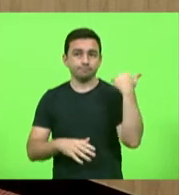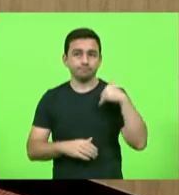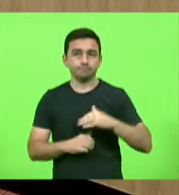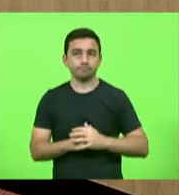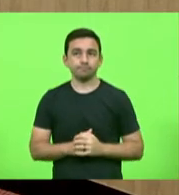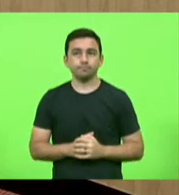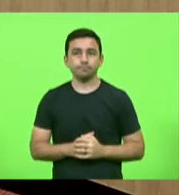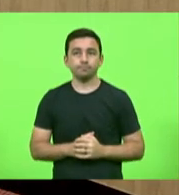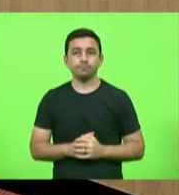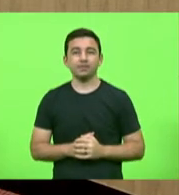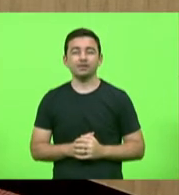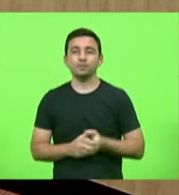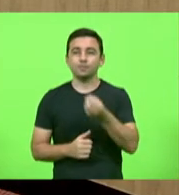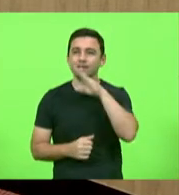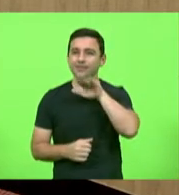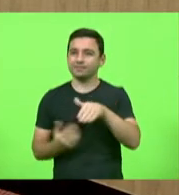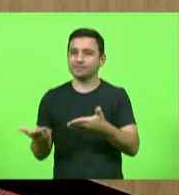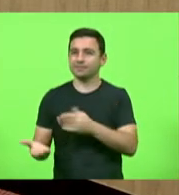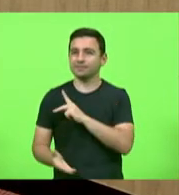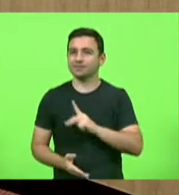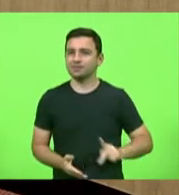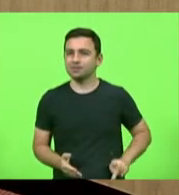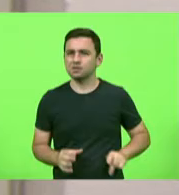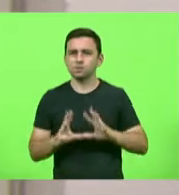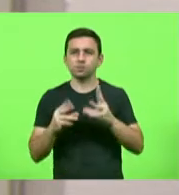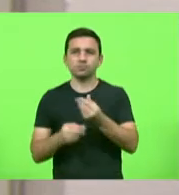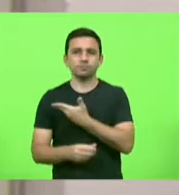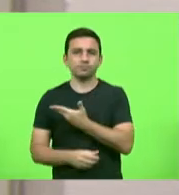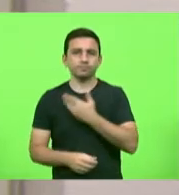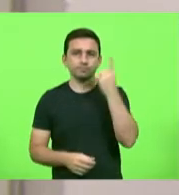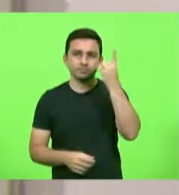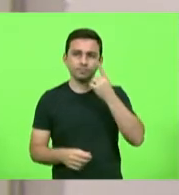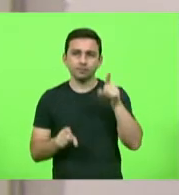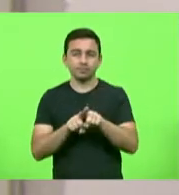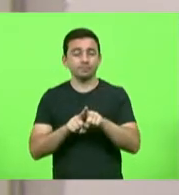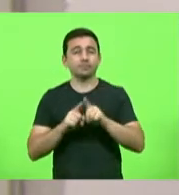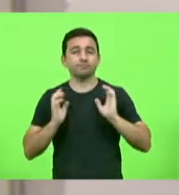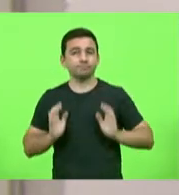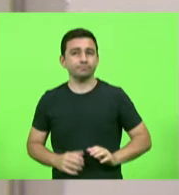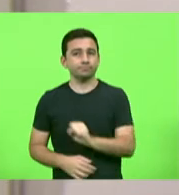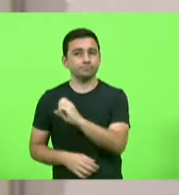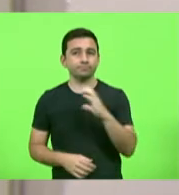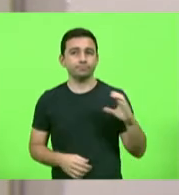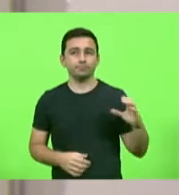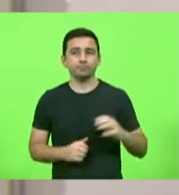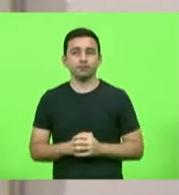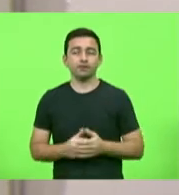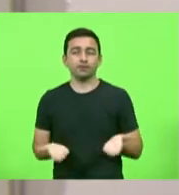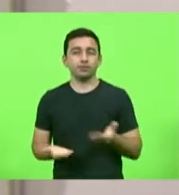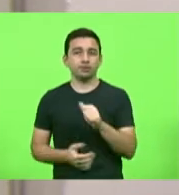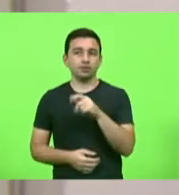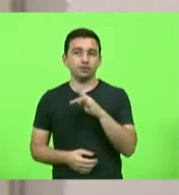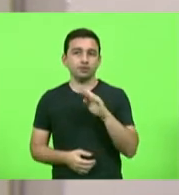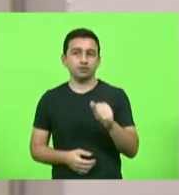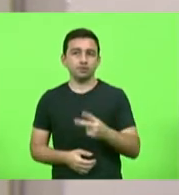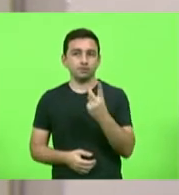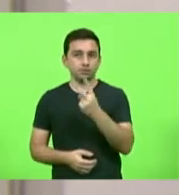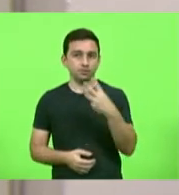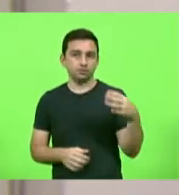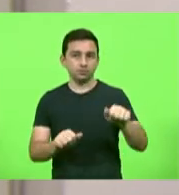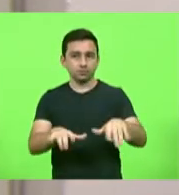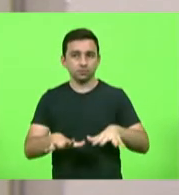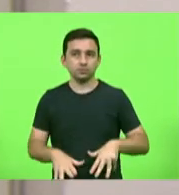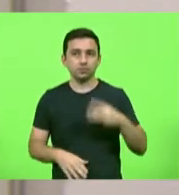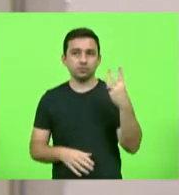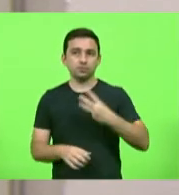Boa tarde, senhor presidente, colegas deputados, cidadãos catarinenses. Ata da 23ª Sessão Ordinária